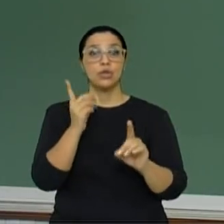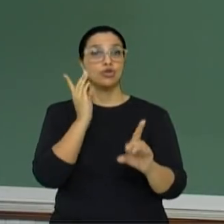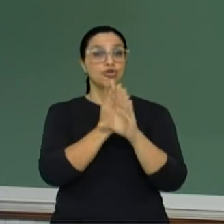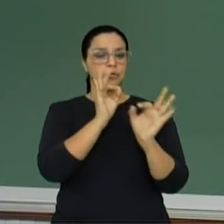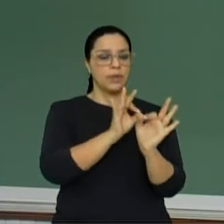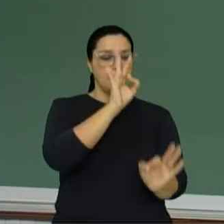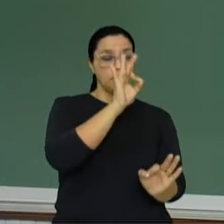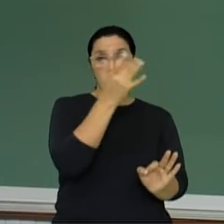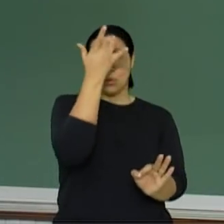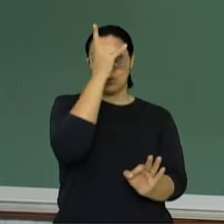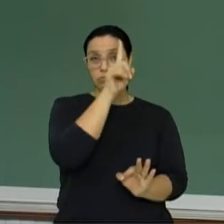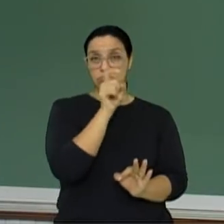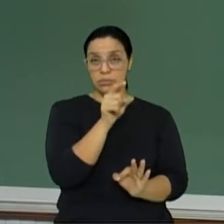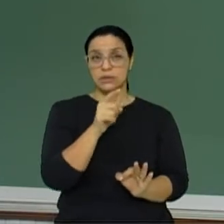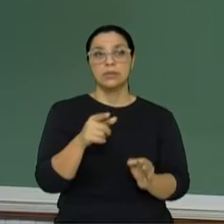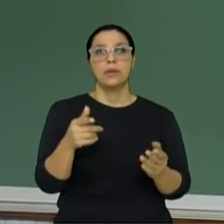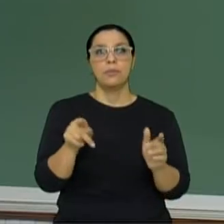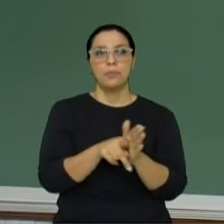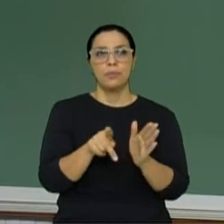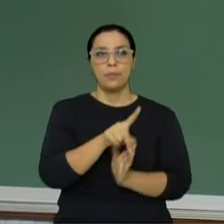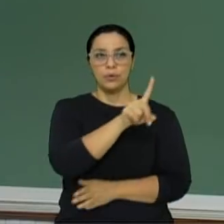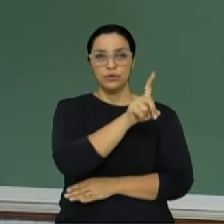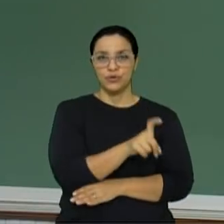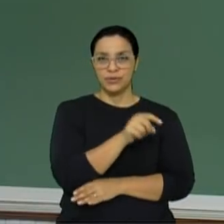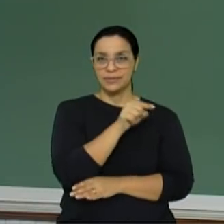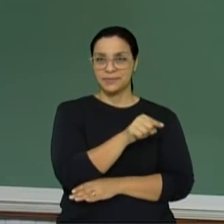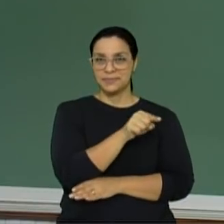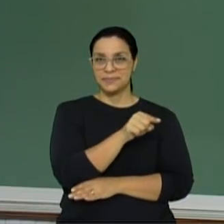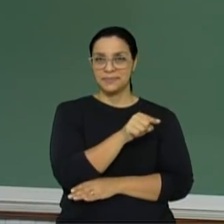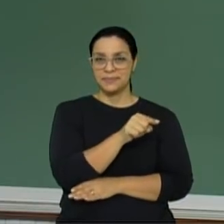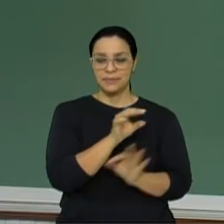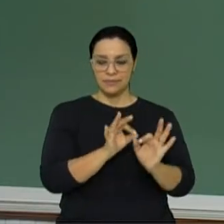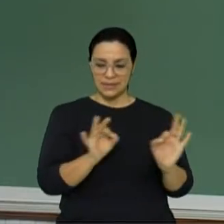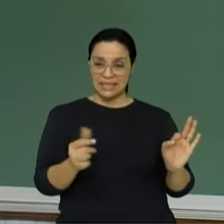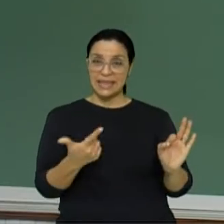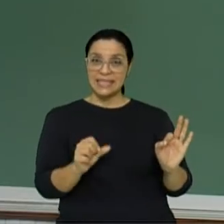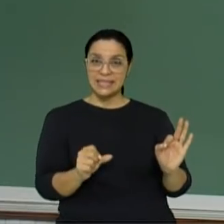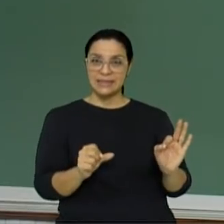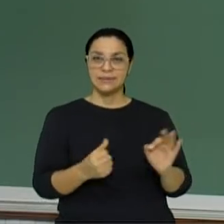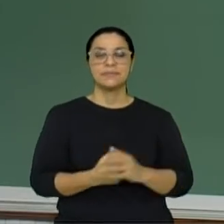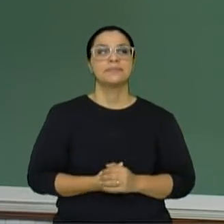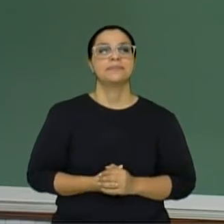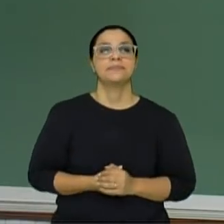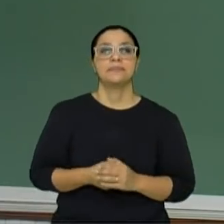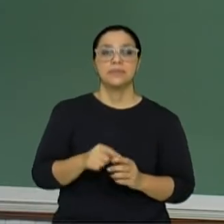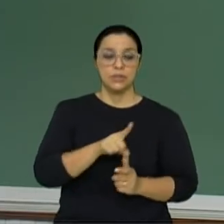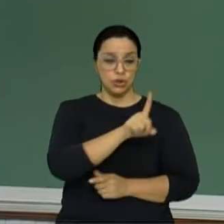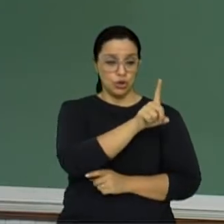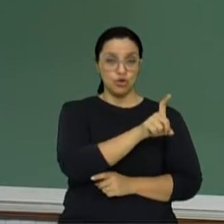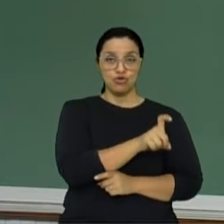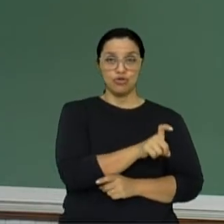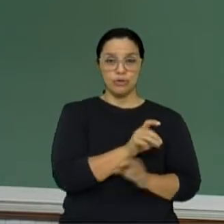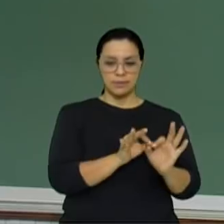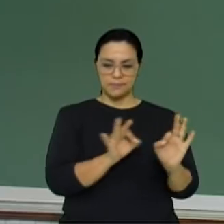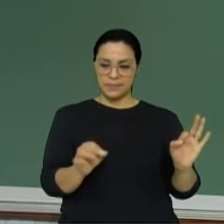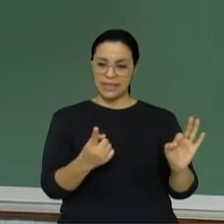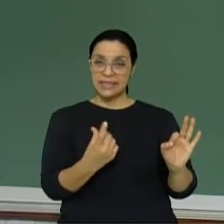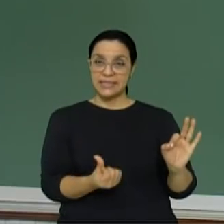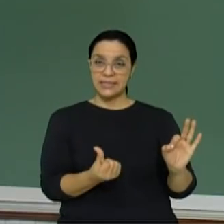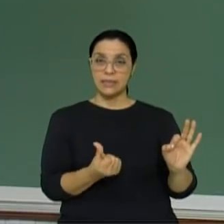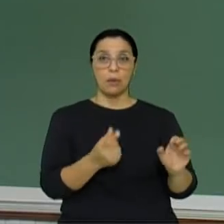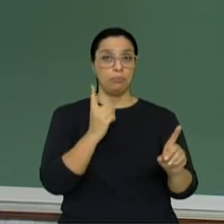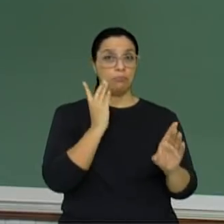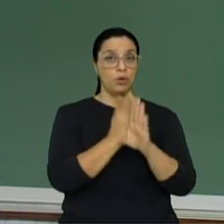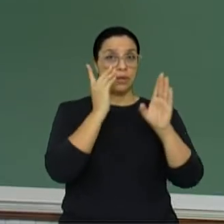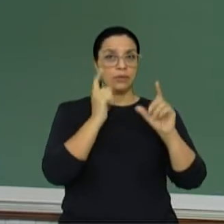essa medida, que é a largura da rua, eu vou chamar de x. Então, está aqui, ó, x por 16. Né? X por 16. Já tenho o primeiro